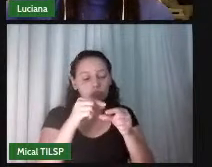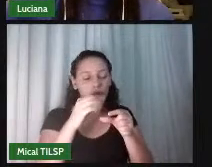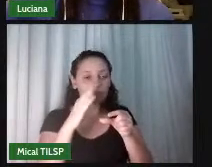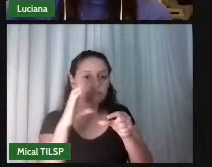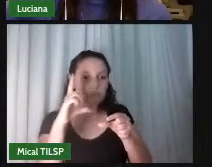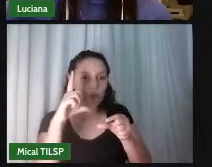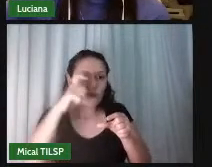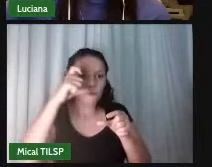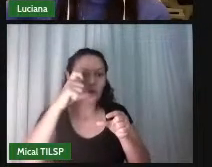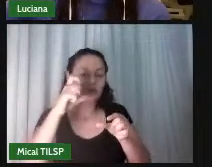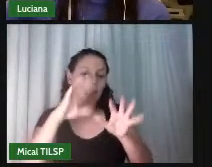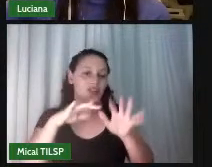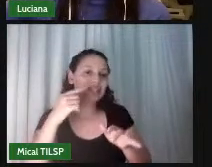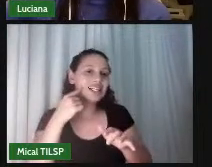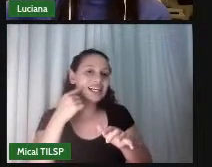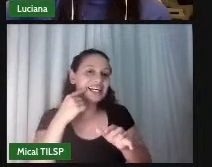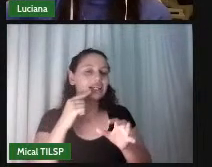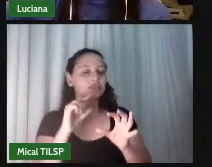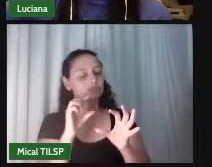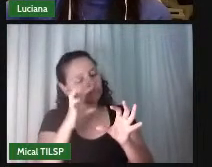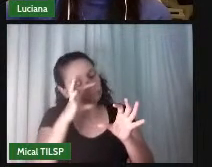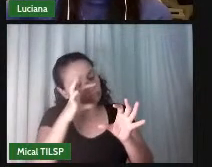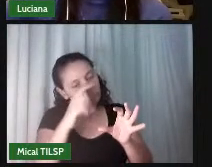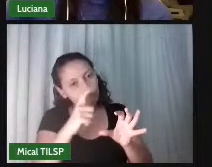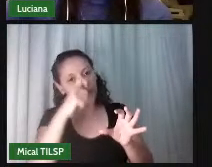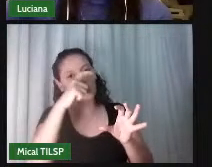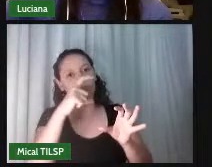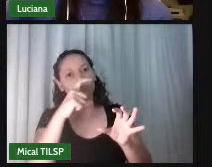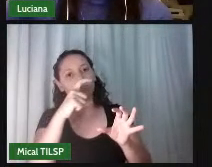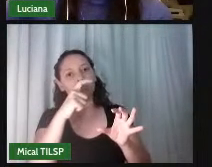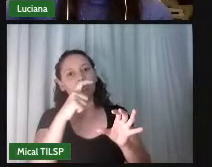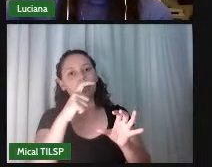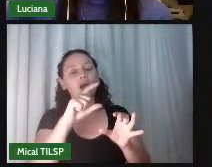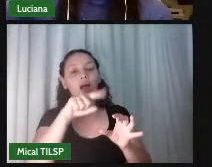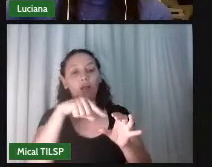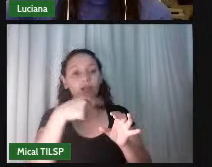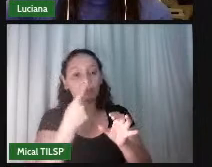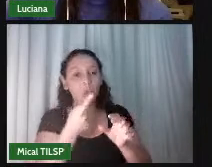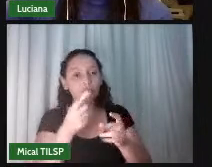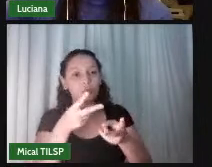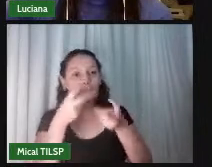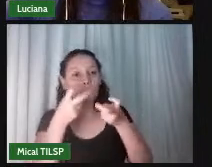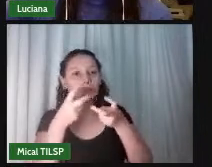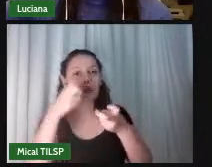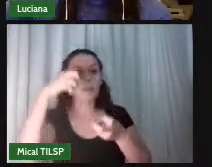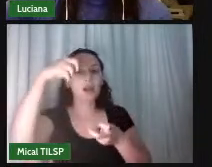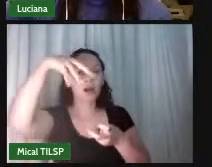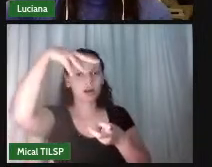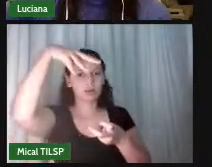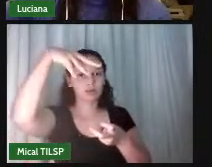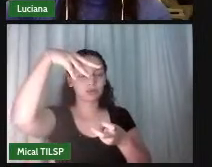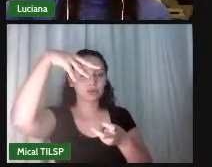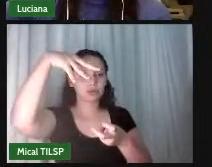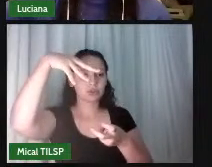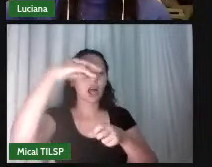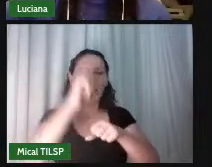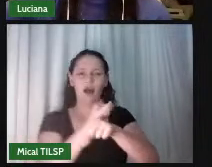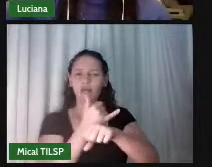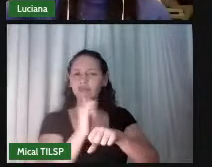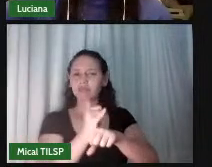assim, fotografar e depois pegar a área de interesse e analisar a fluorescência, tá? É um método bem